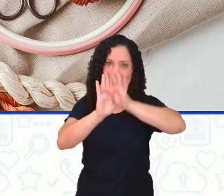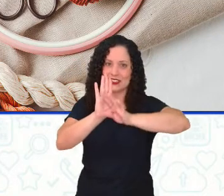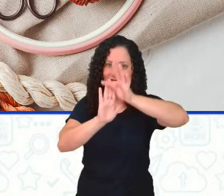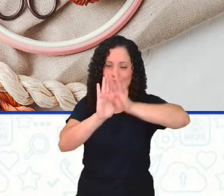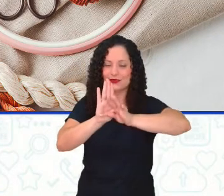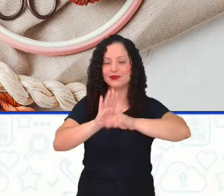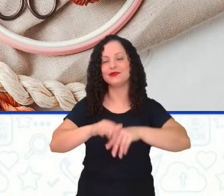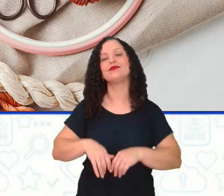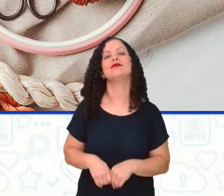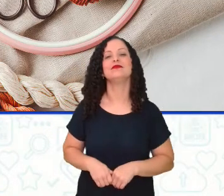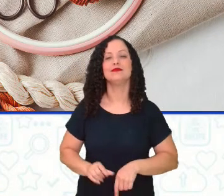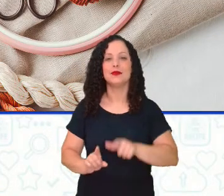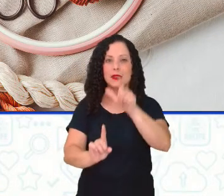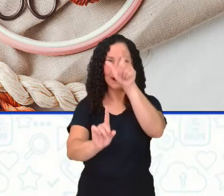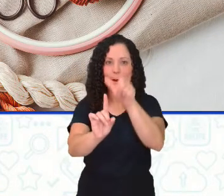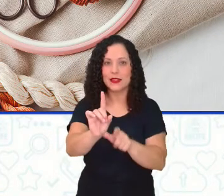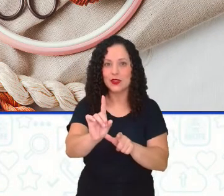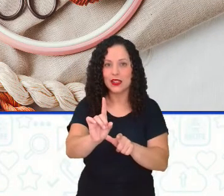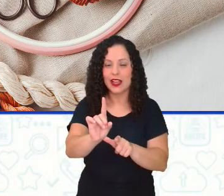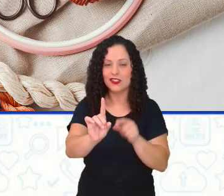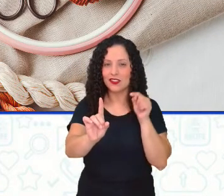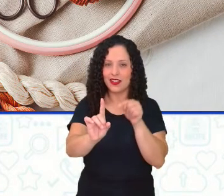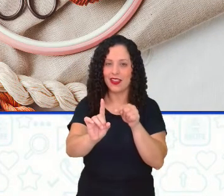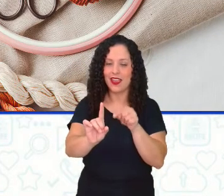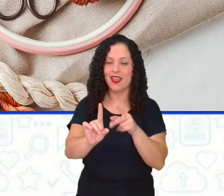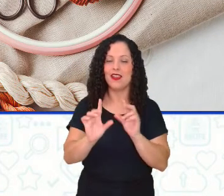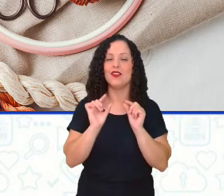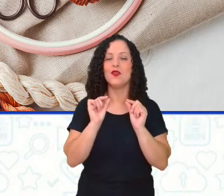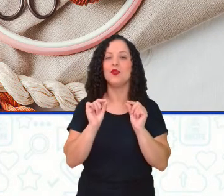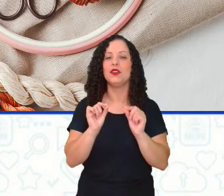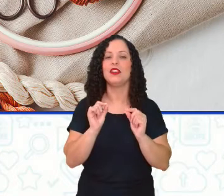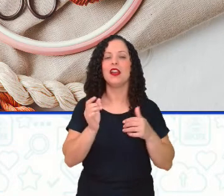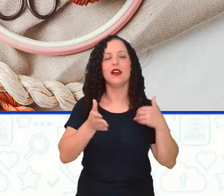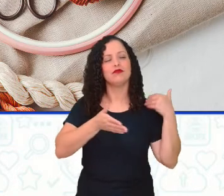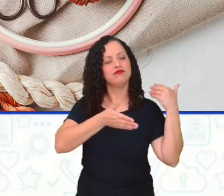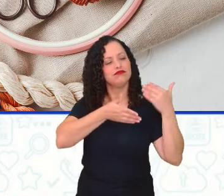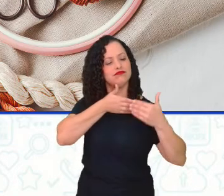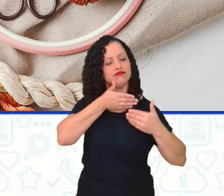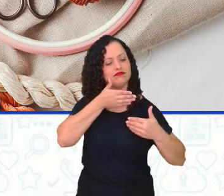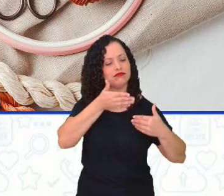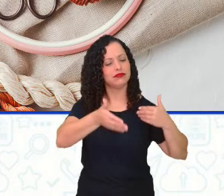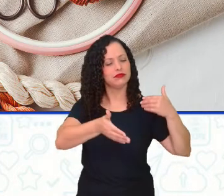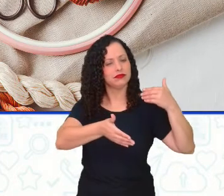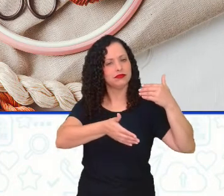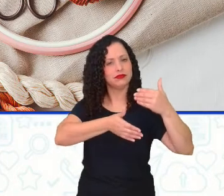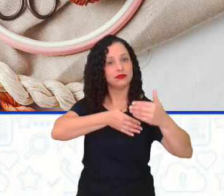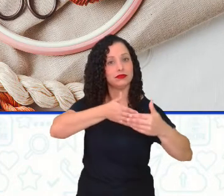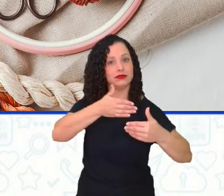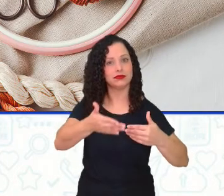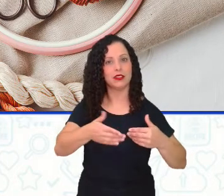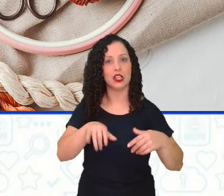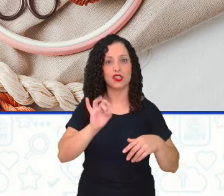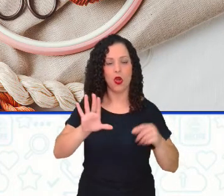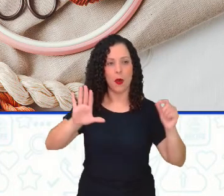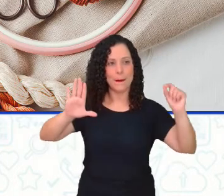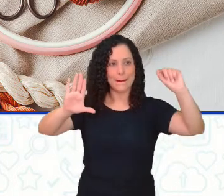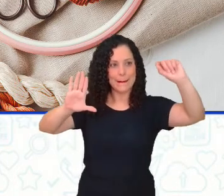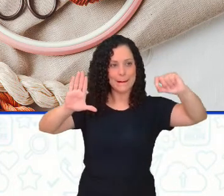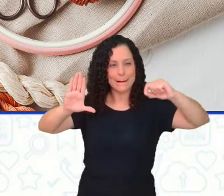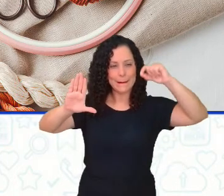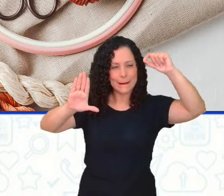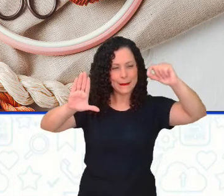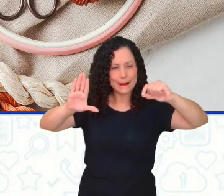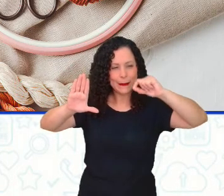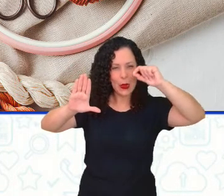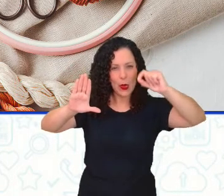Ou seja, a personagem fica limitada a essa realidade e vai trilhando o seu caminho além do bordado. Então, além do